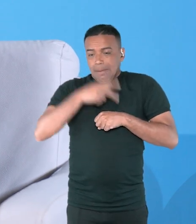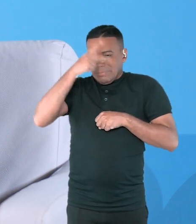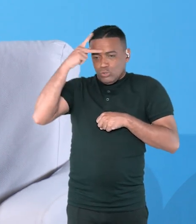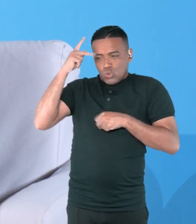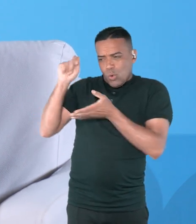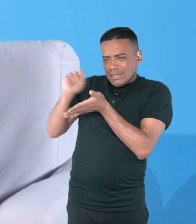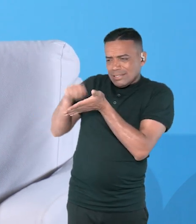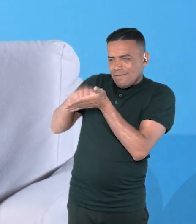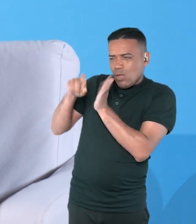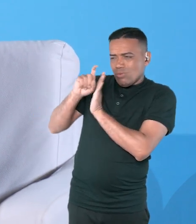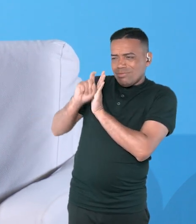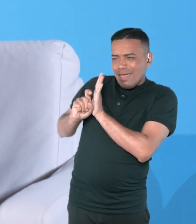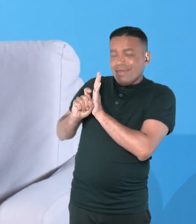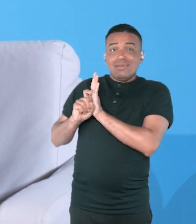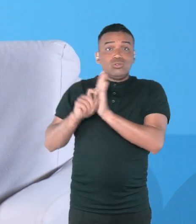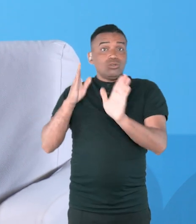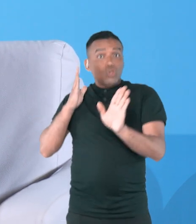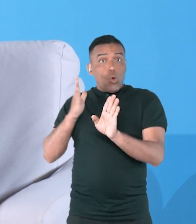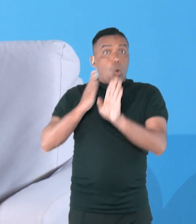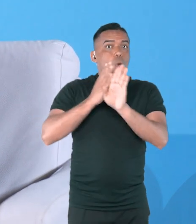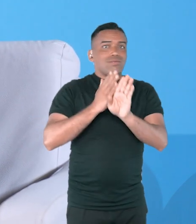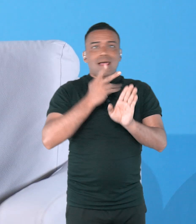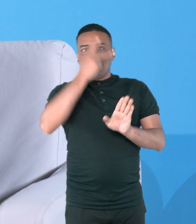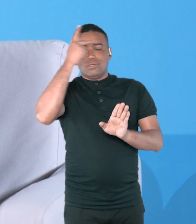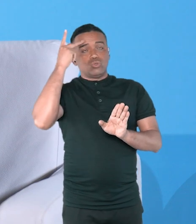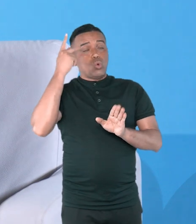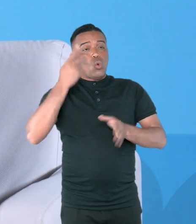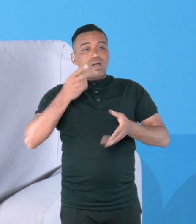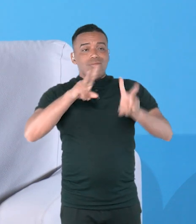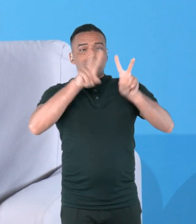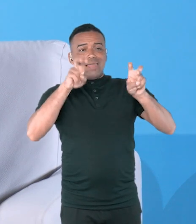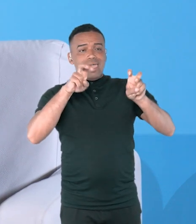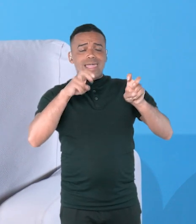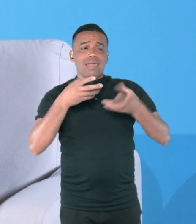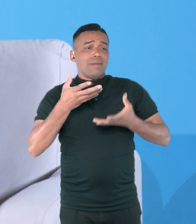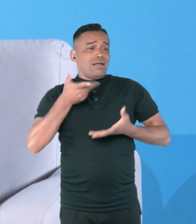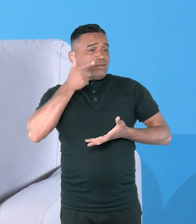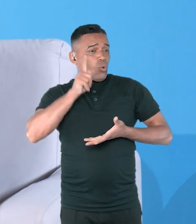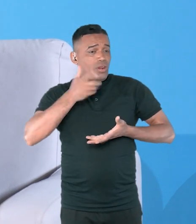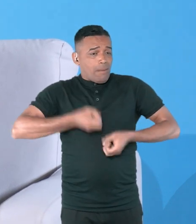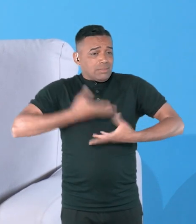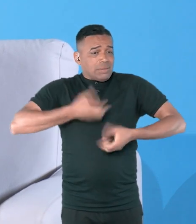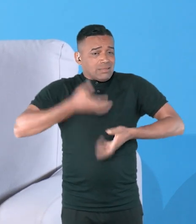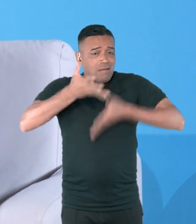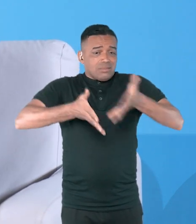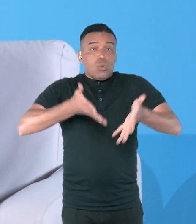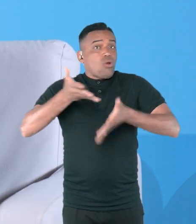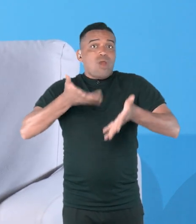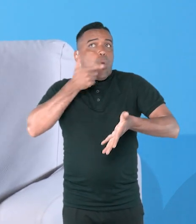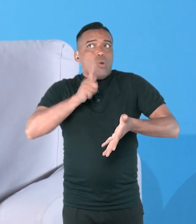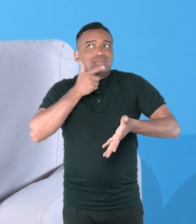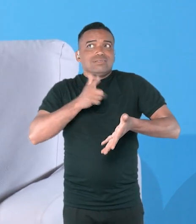daquele autor e achar um autor que dizia o que eu queria dizer, que dava palavras para aquilo que eu não conseguia dizer, né?